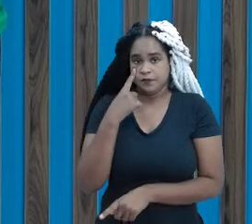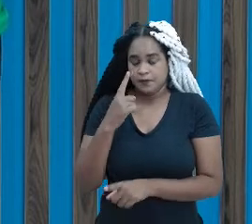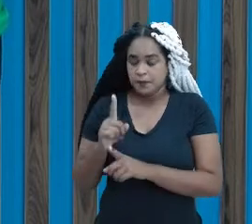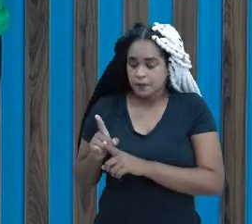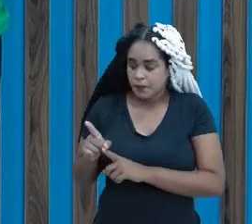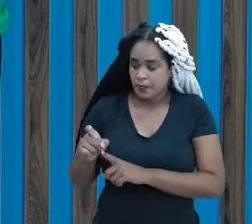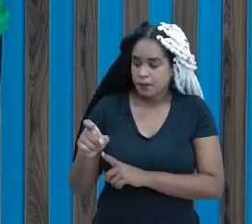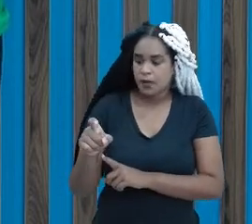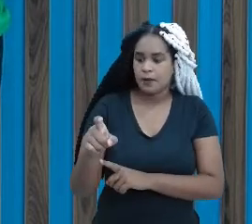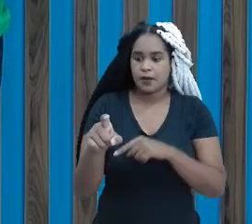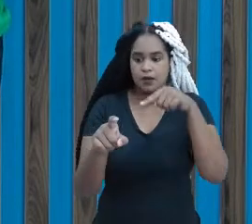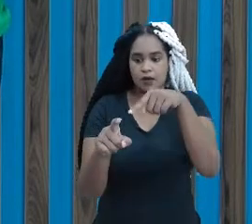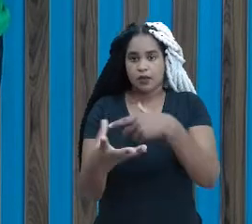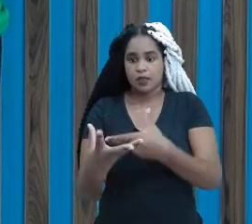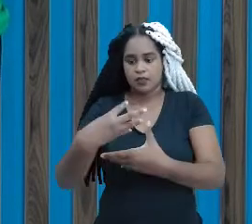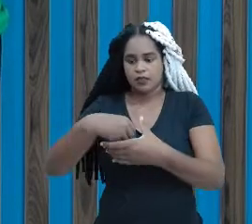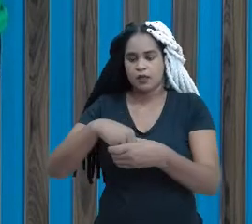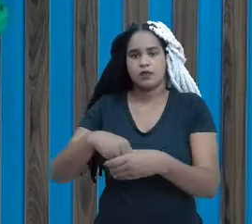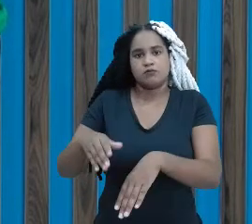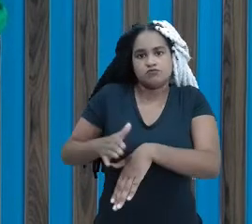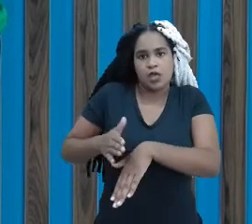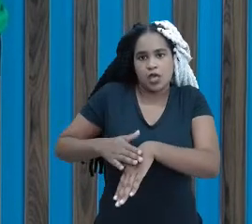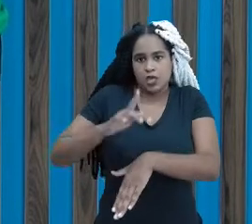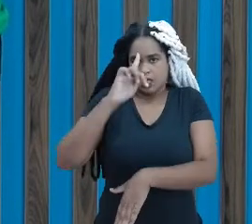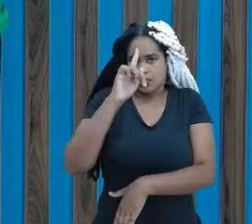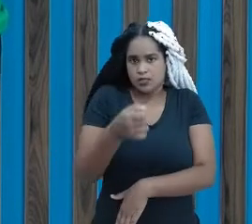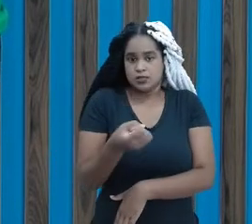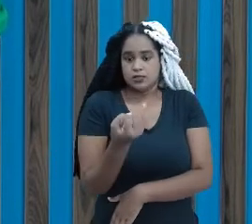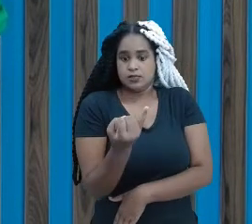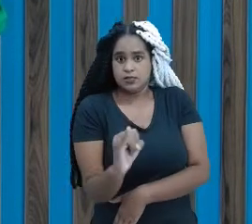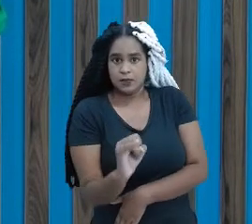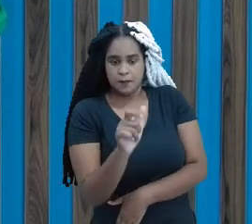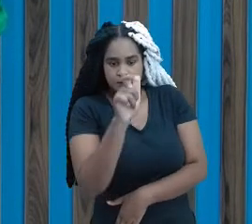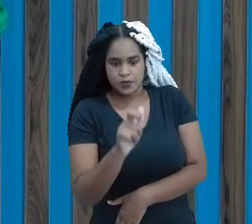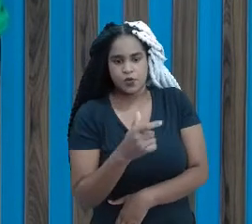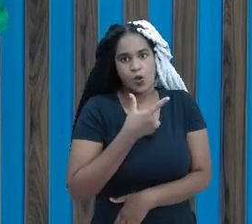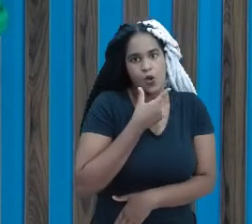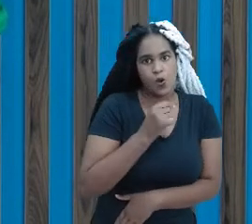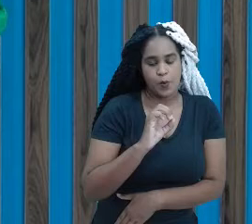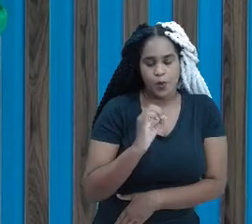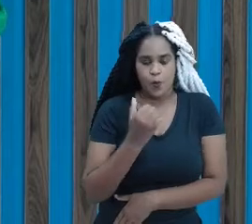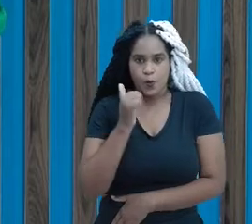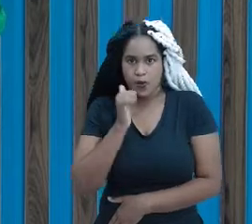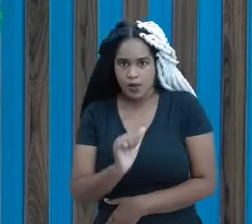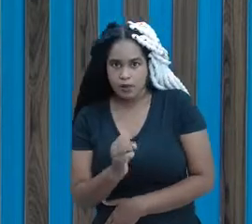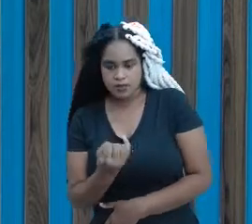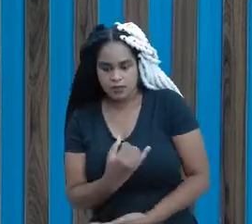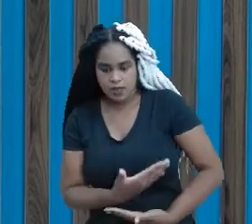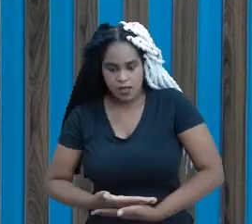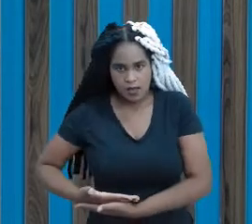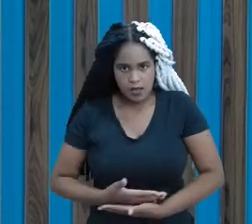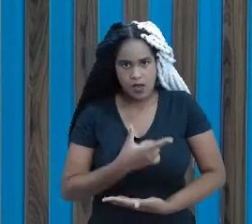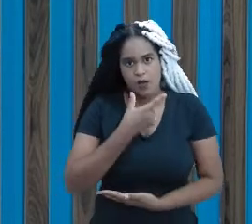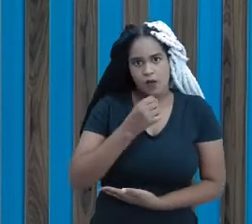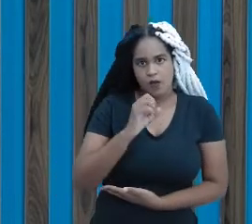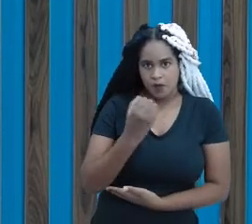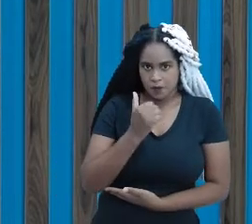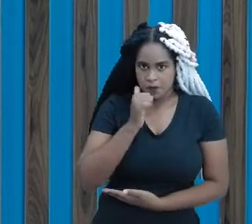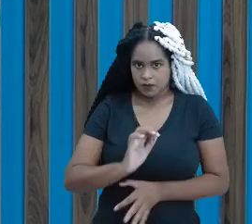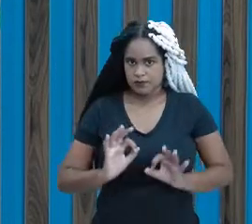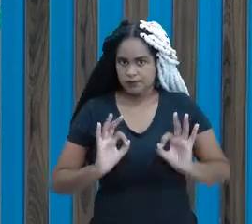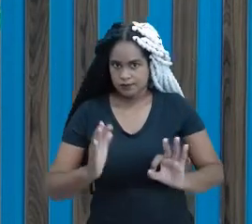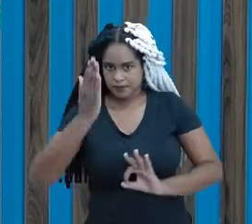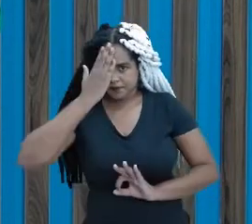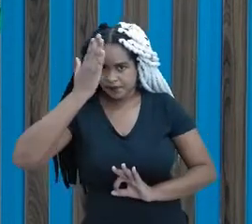masculino, é quem vai determinar o sexo da prole, né? O sexo do bebê, tá certo? Vamos continuar aqui, então.